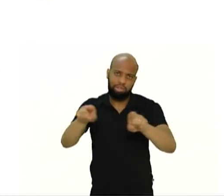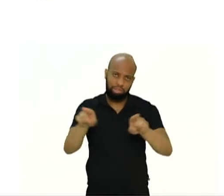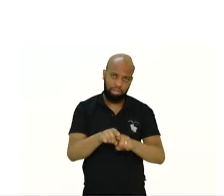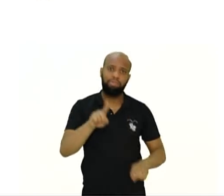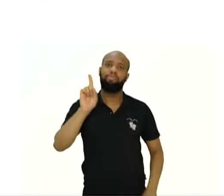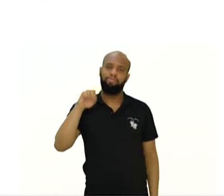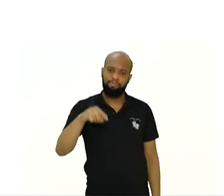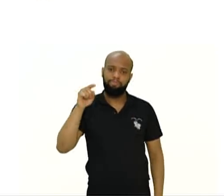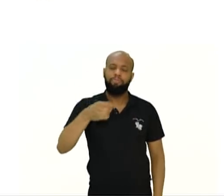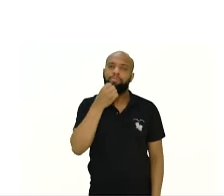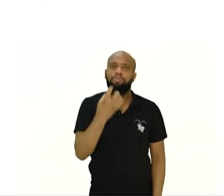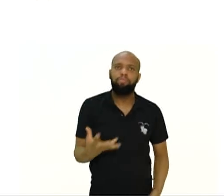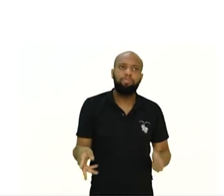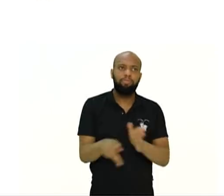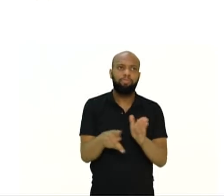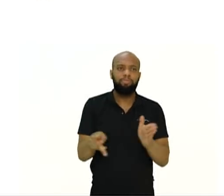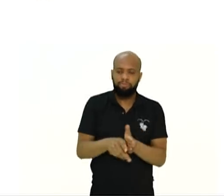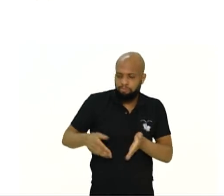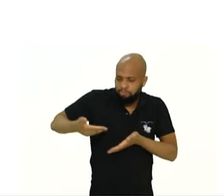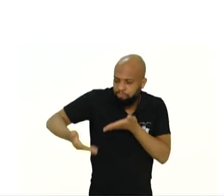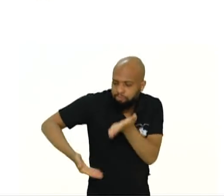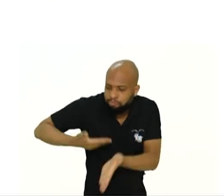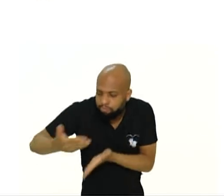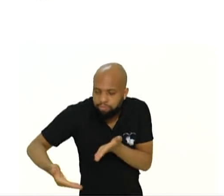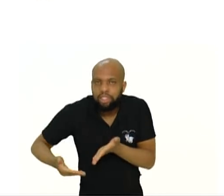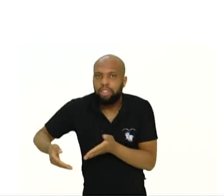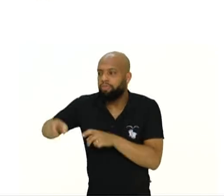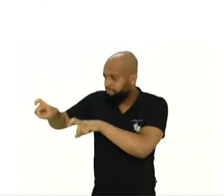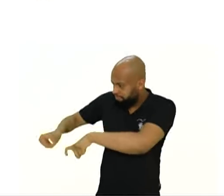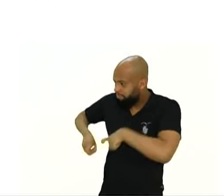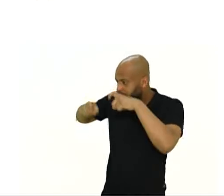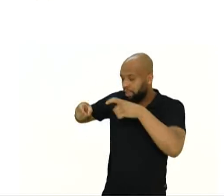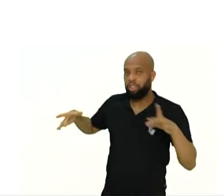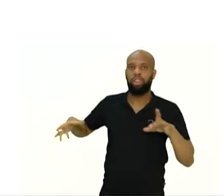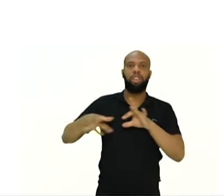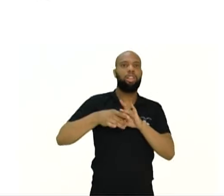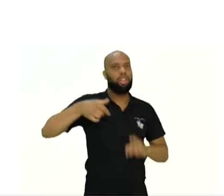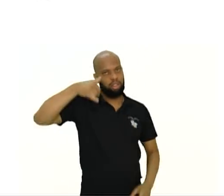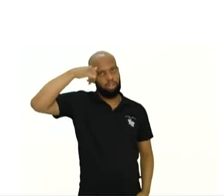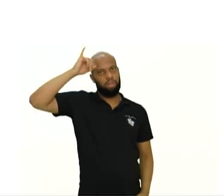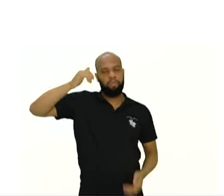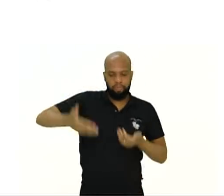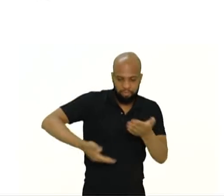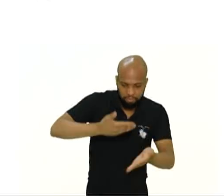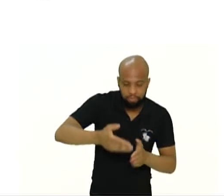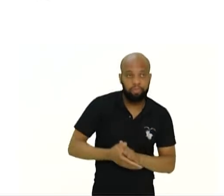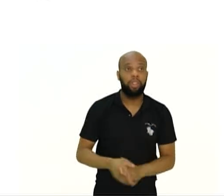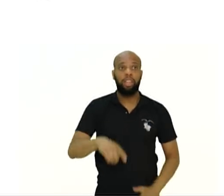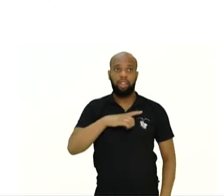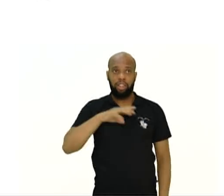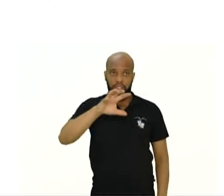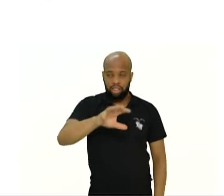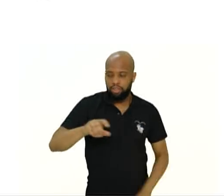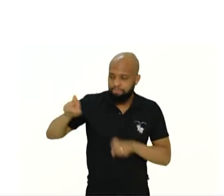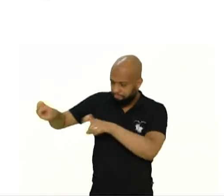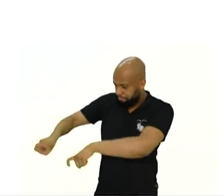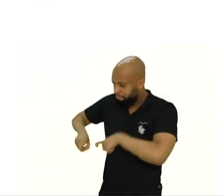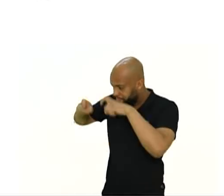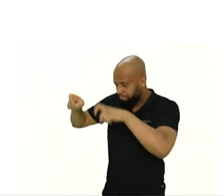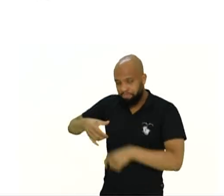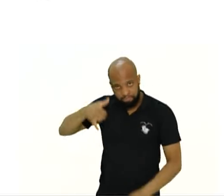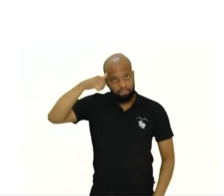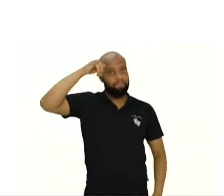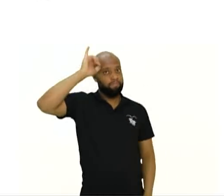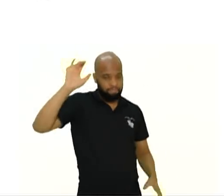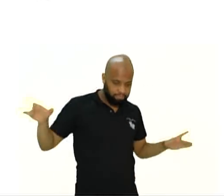da agropecuária nesse país que é os Estados Unidos. Nós vamos ter uma agropecuária